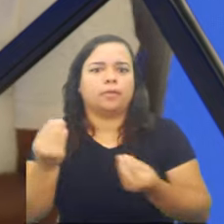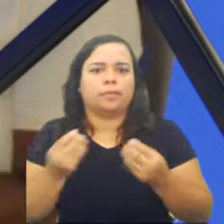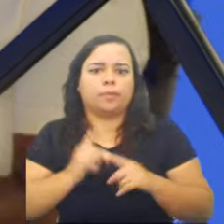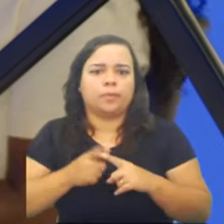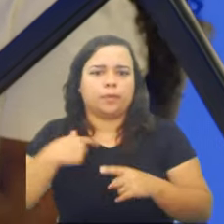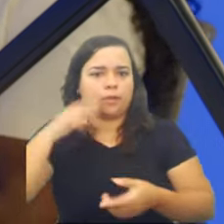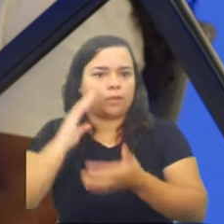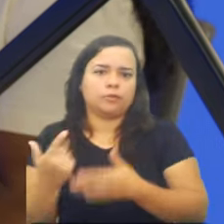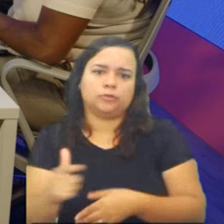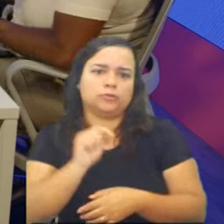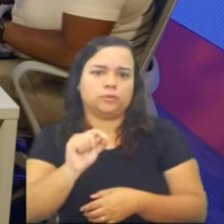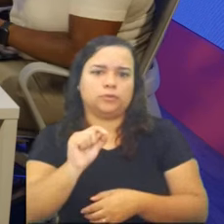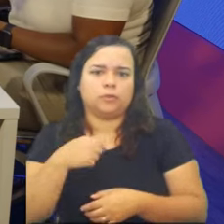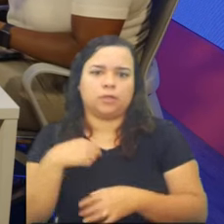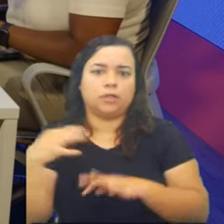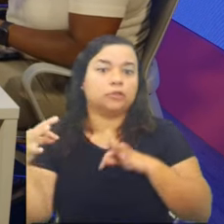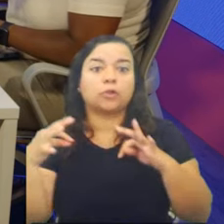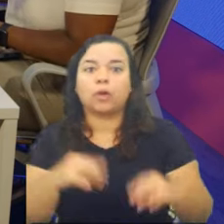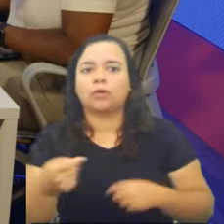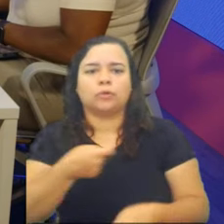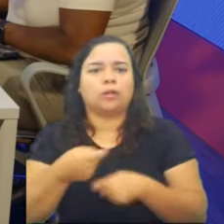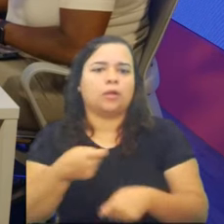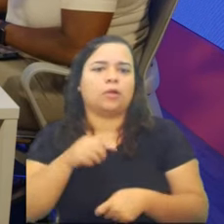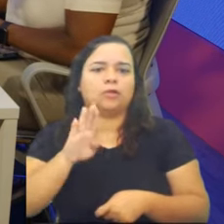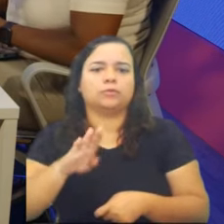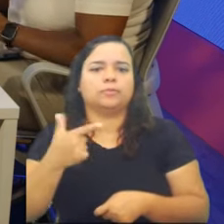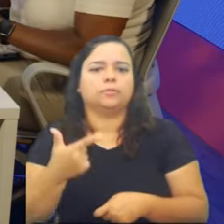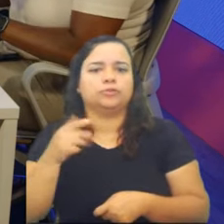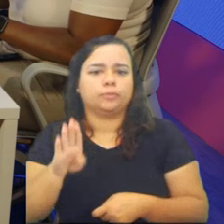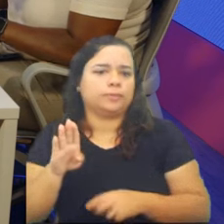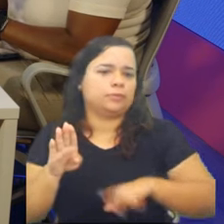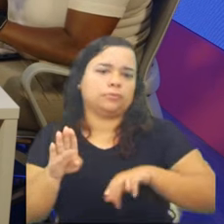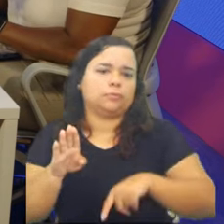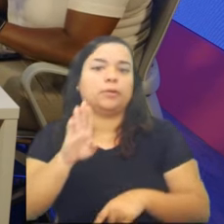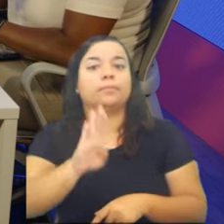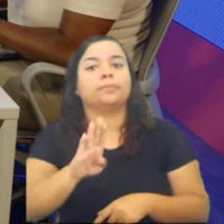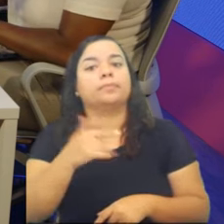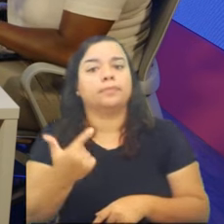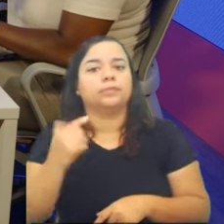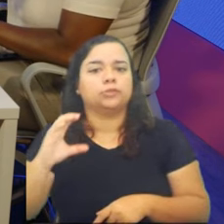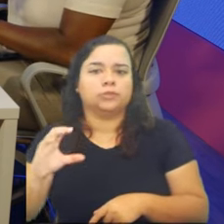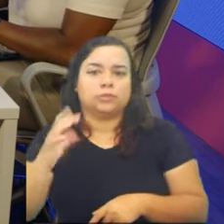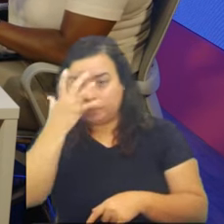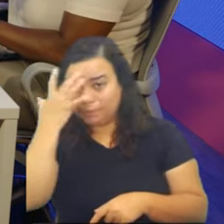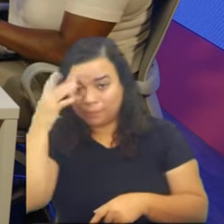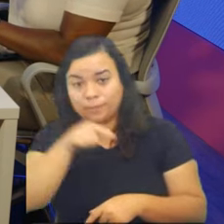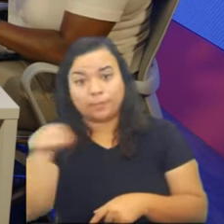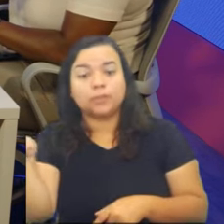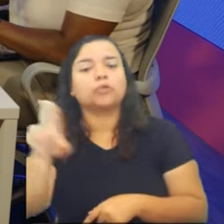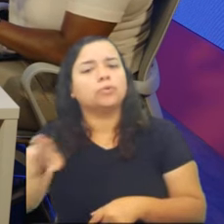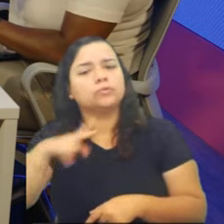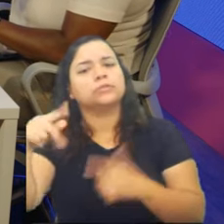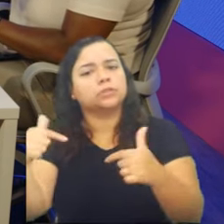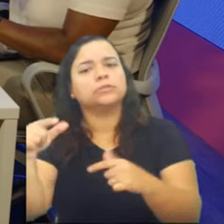até porque eu não acredito eu costumo falar todo negócio é bitc esse negócio de Ah eu sou BB mentira no final tem gente na ponta consumindo